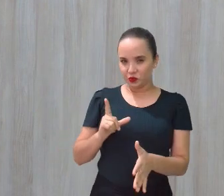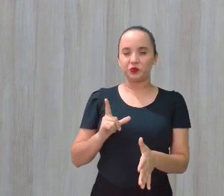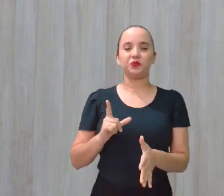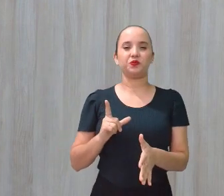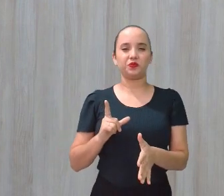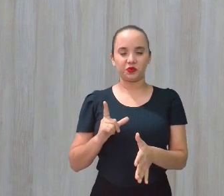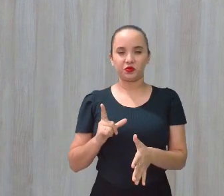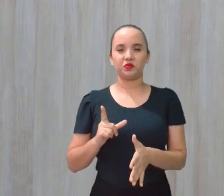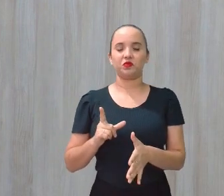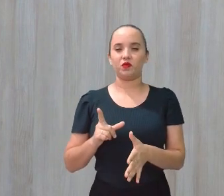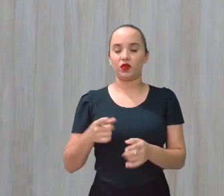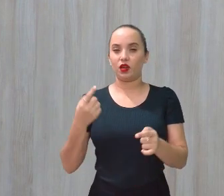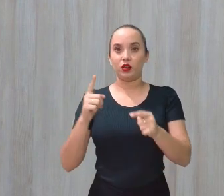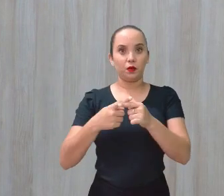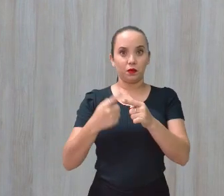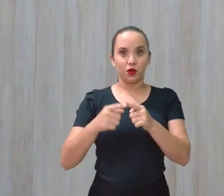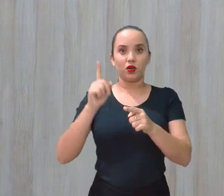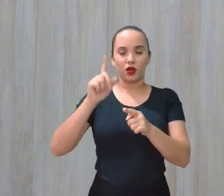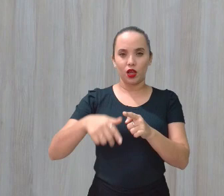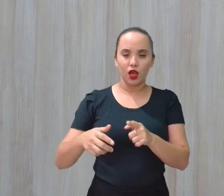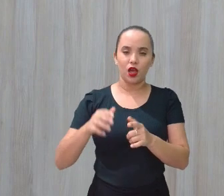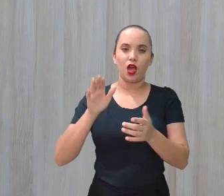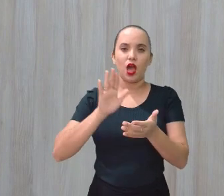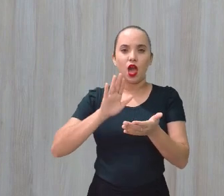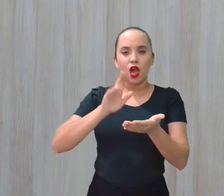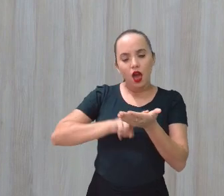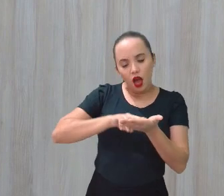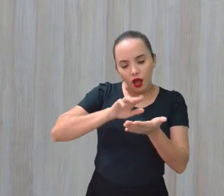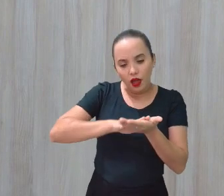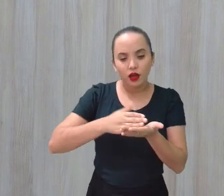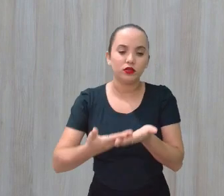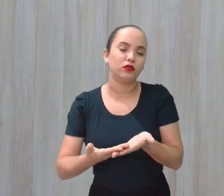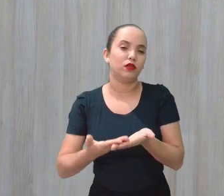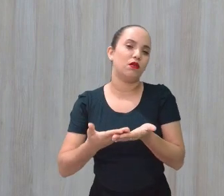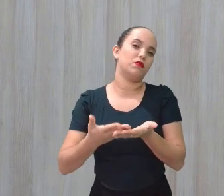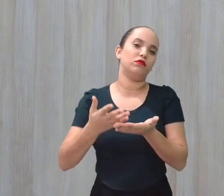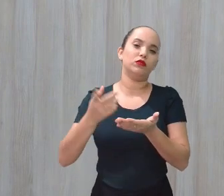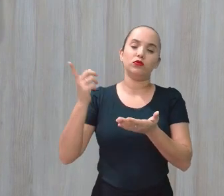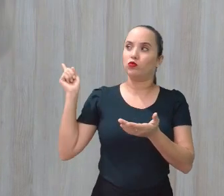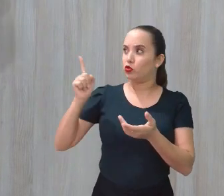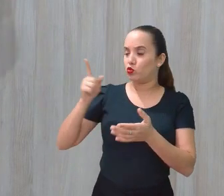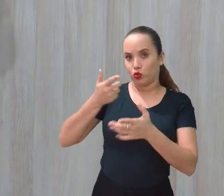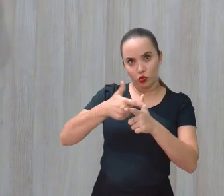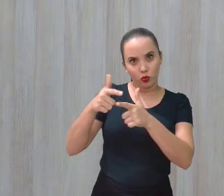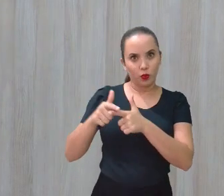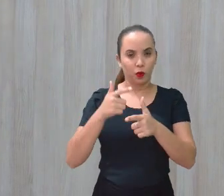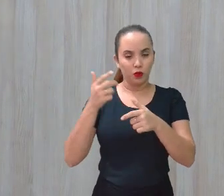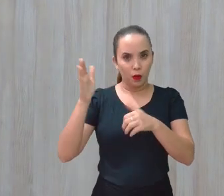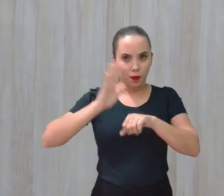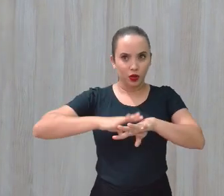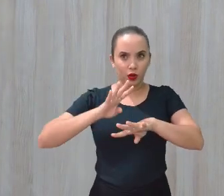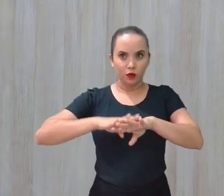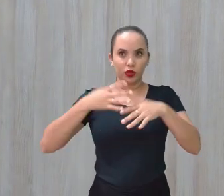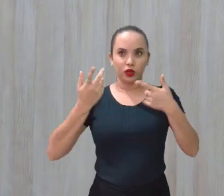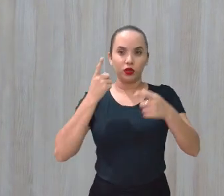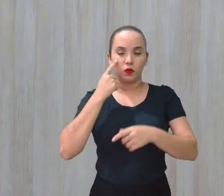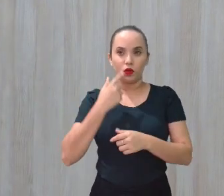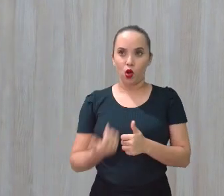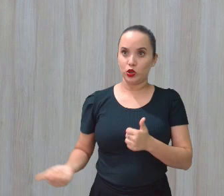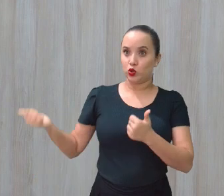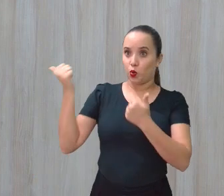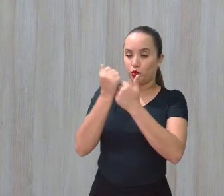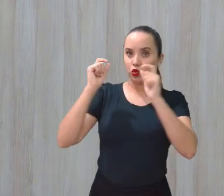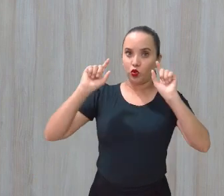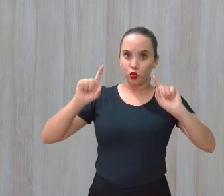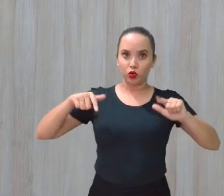isolada simplesmente pela interpretação do problema. Substituindo na de cima, olha o que é que vai ficar. Quando eu substituir,